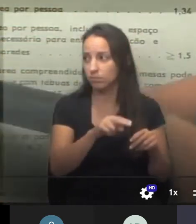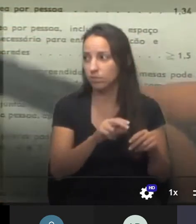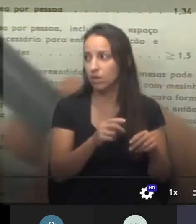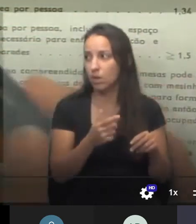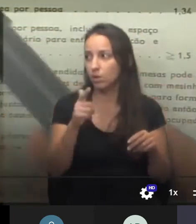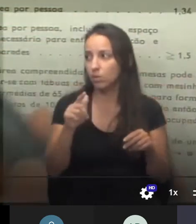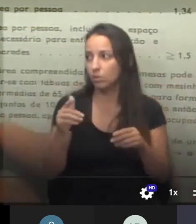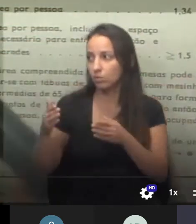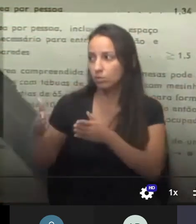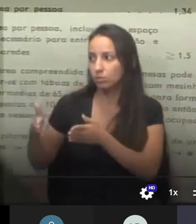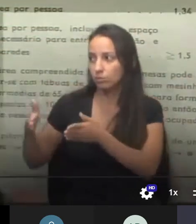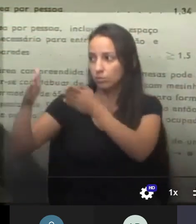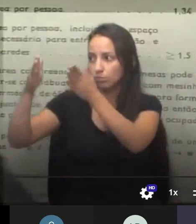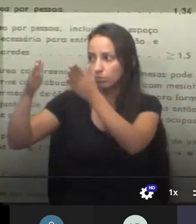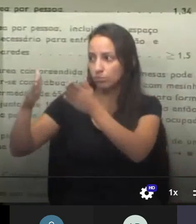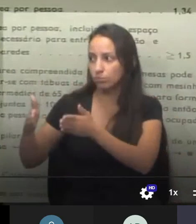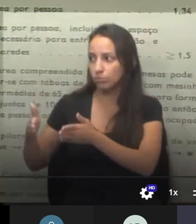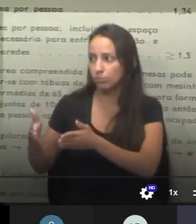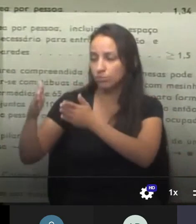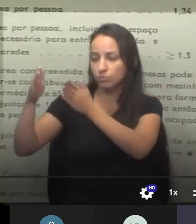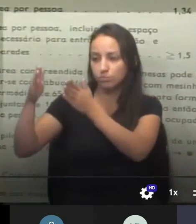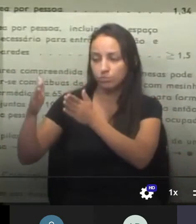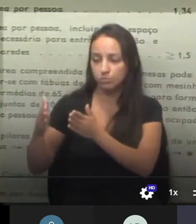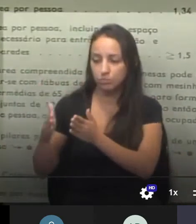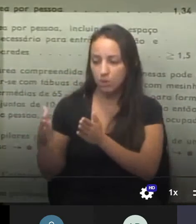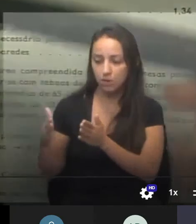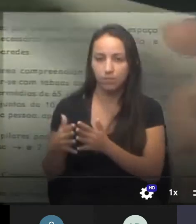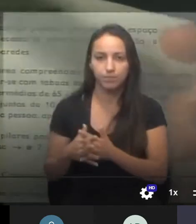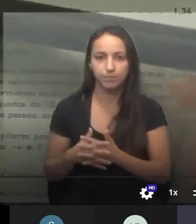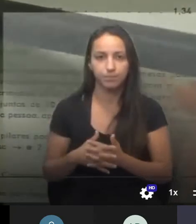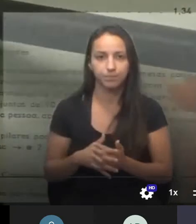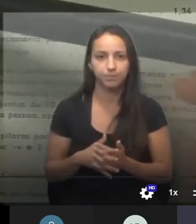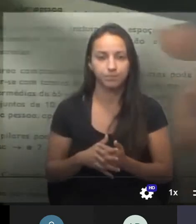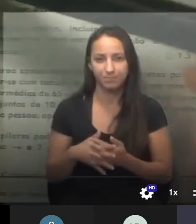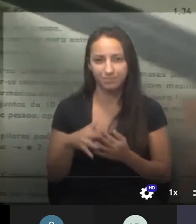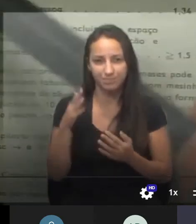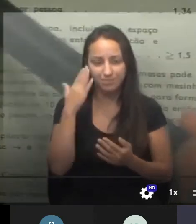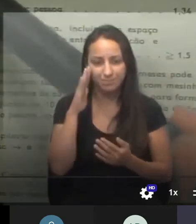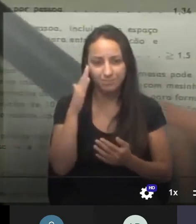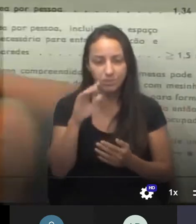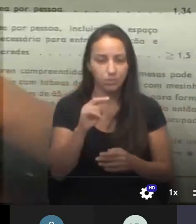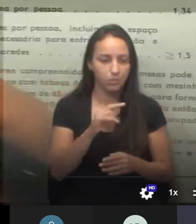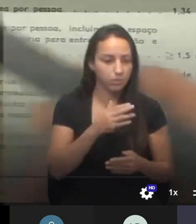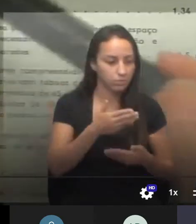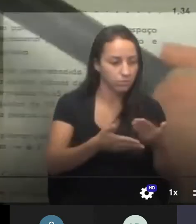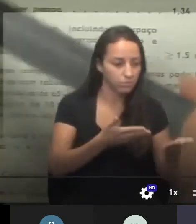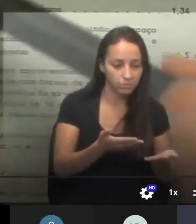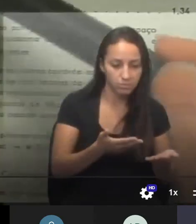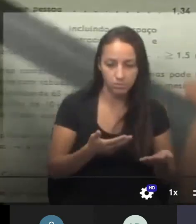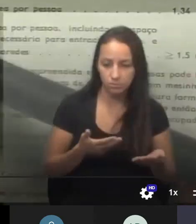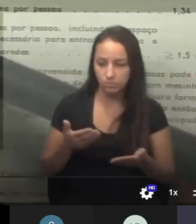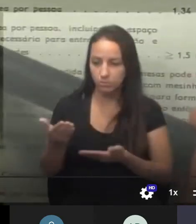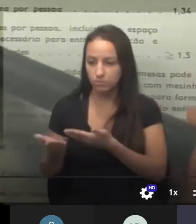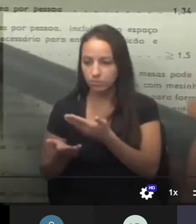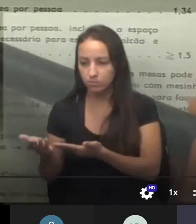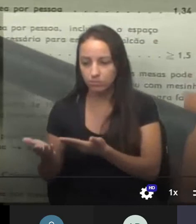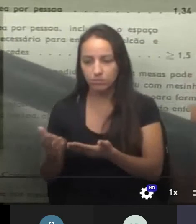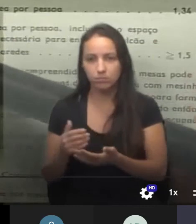espaço maior deste lado para servir a essas 2 outras mesas. Mesma coisa nesse sentido, um corredor aqui para servir a